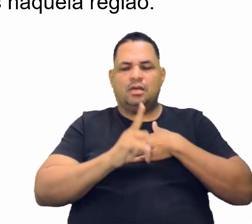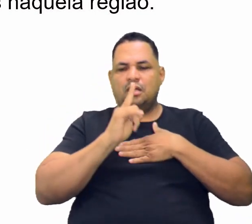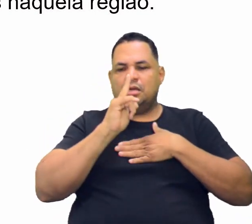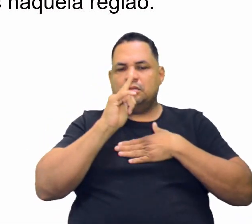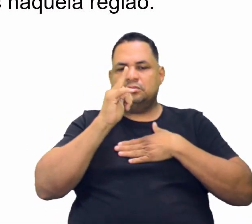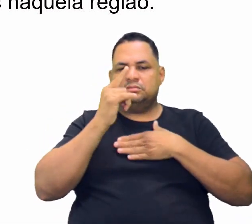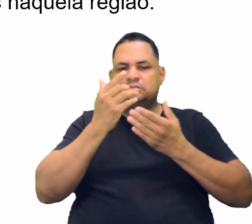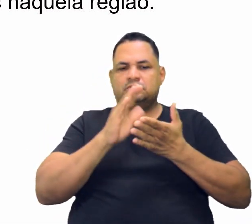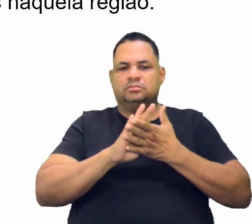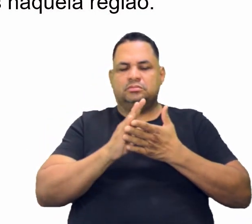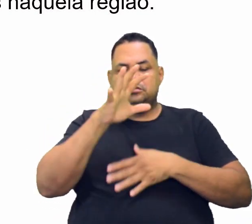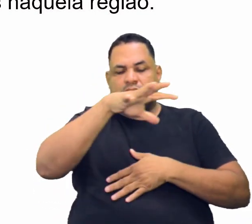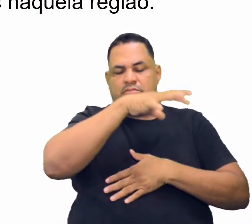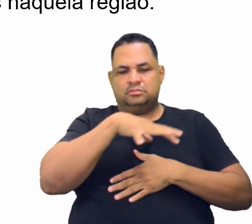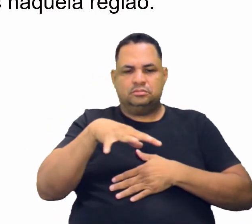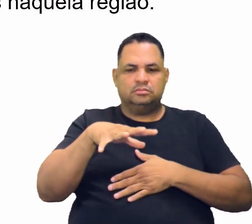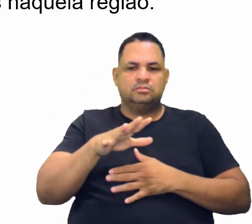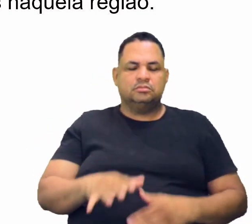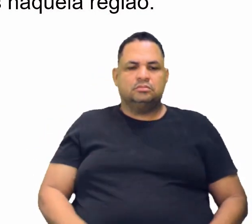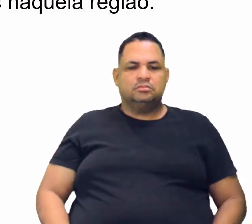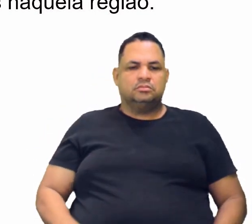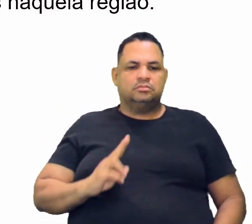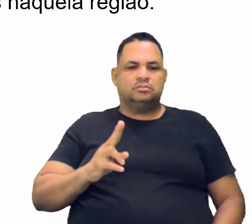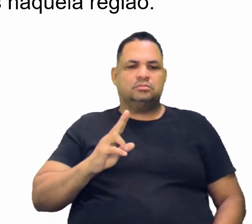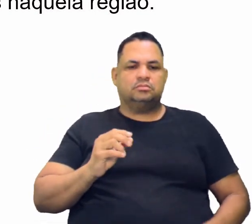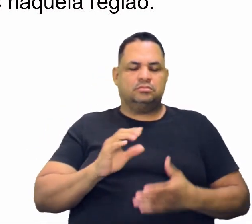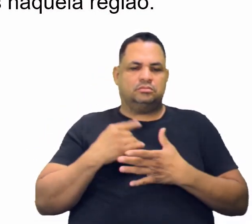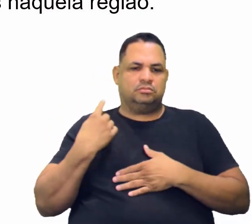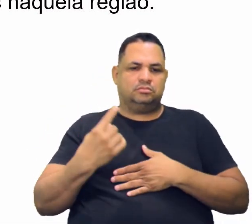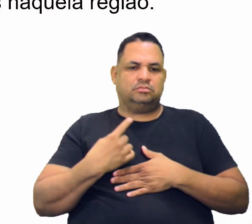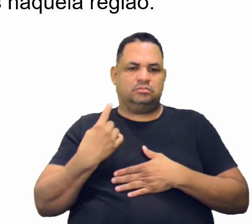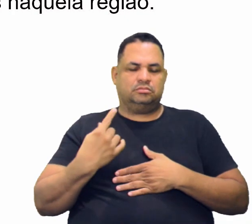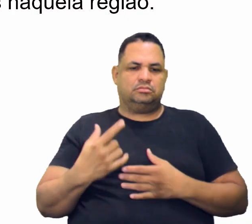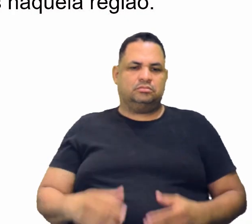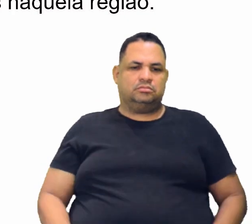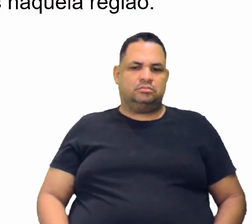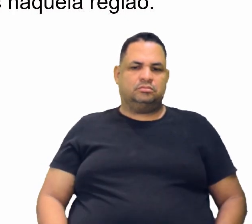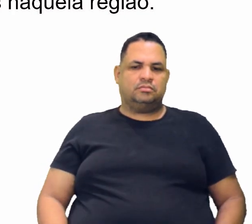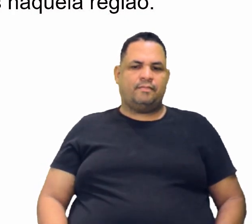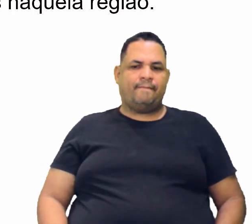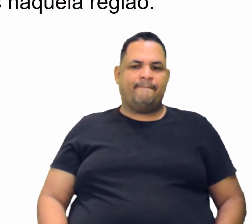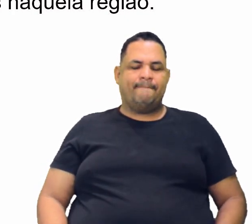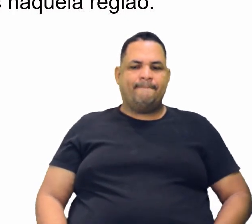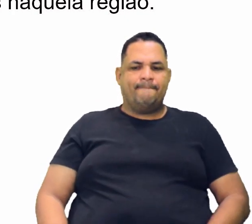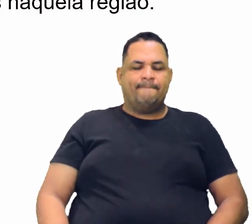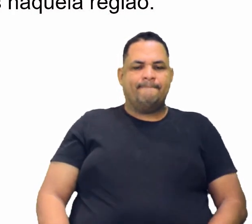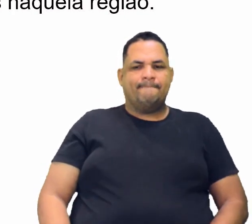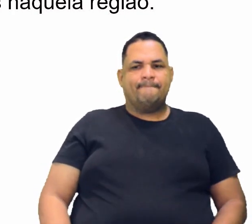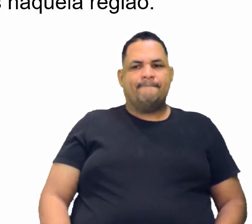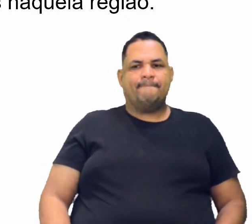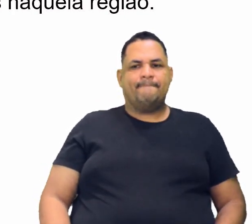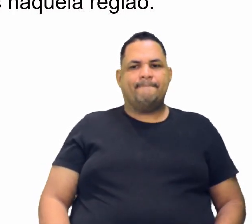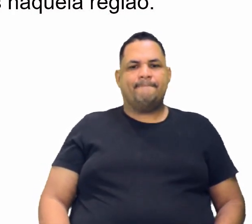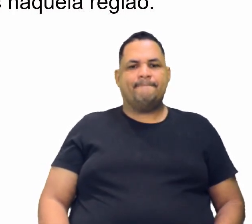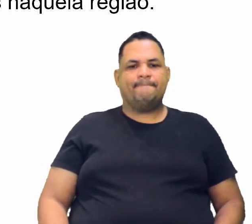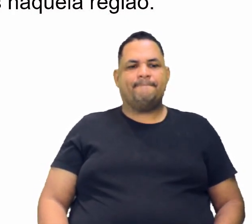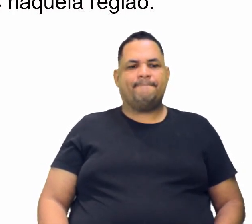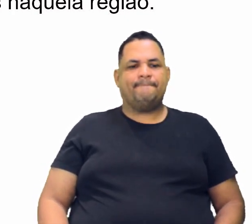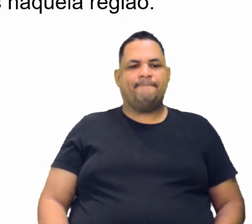com haver, permanece no singular. E com existir, faz a flexão. Faz a